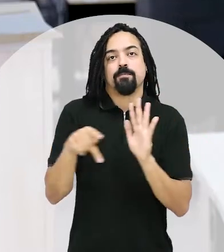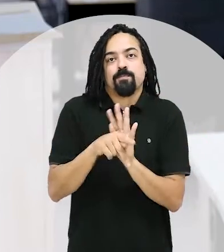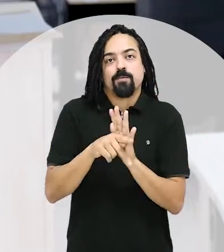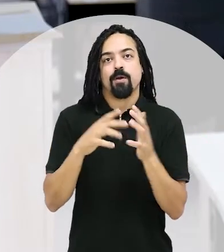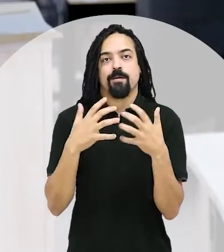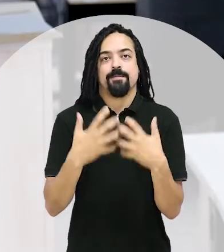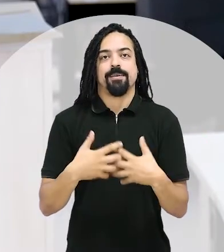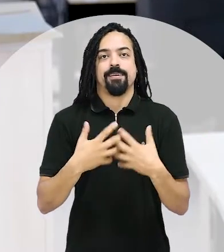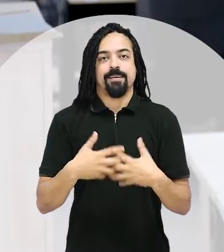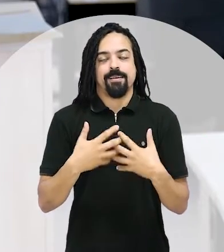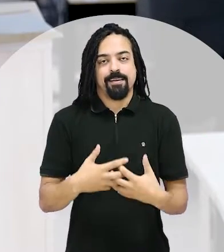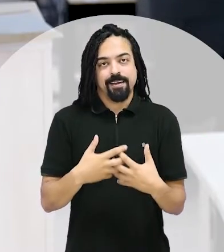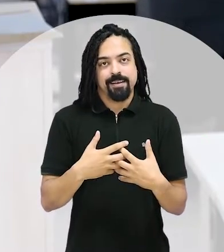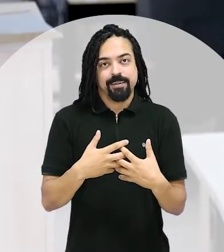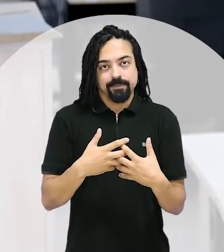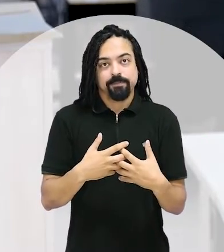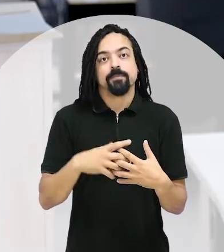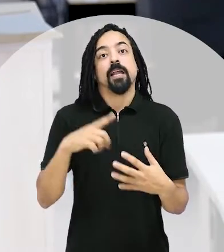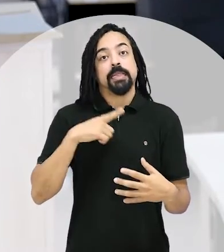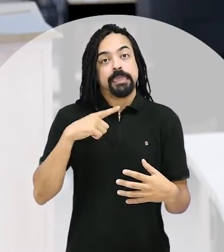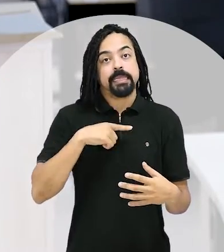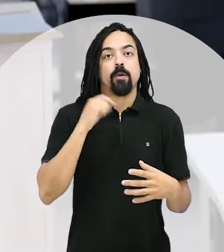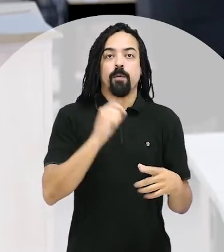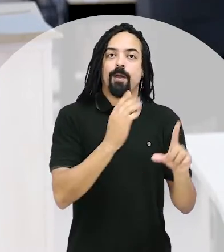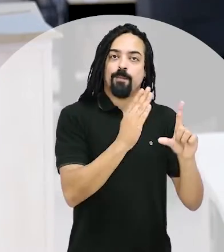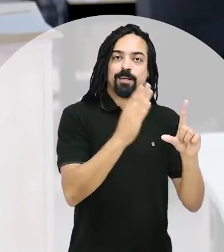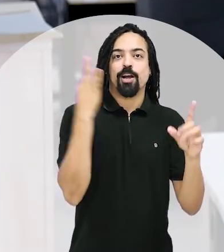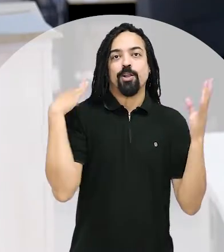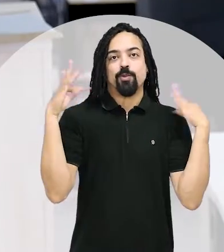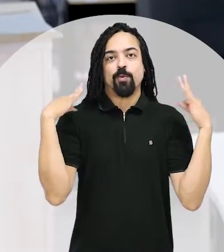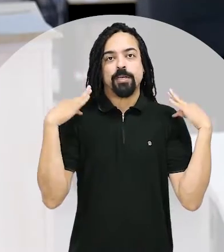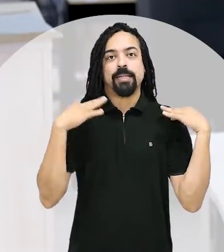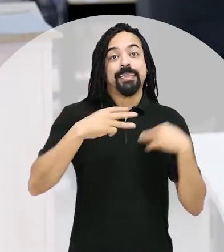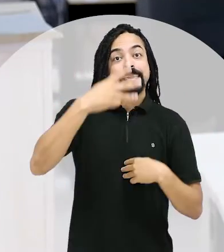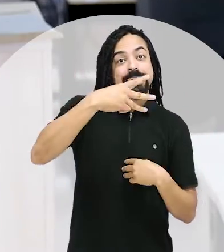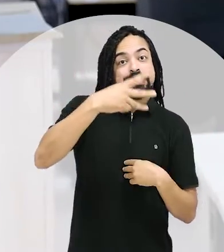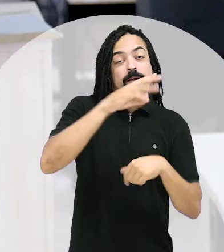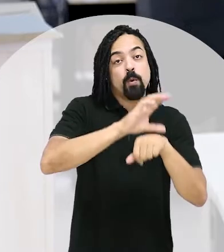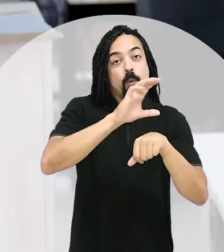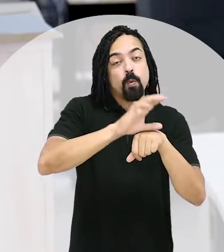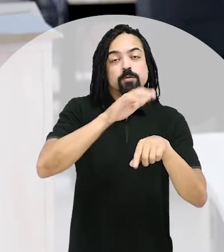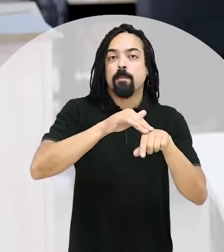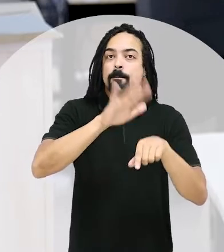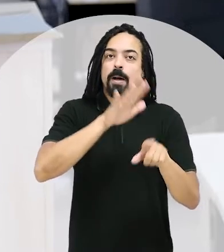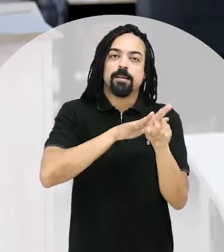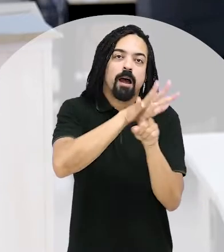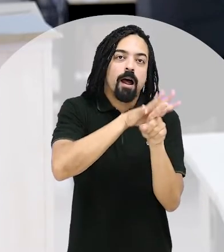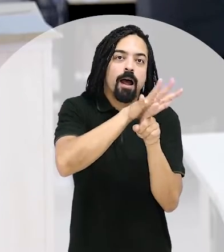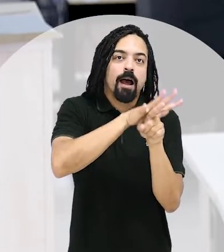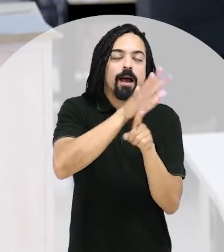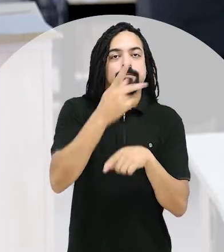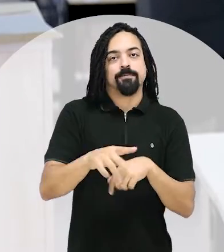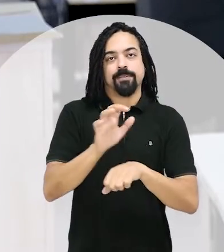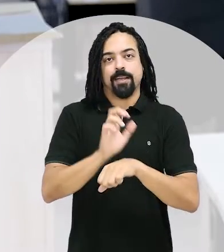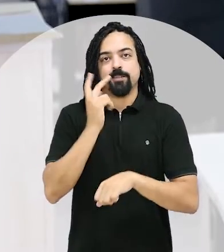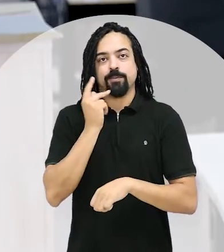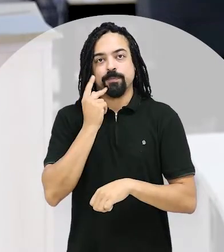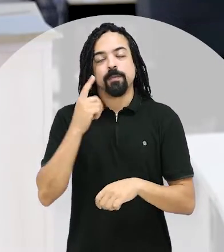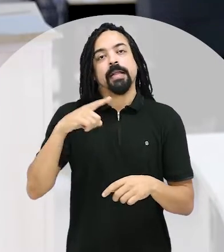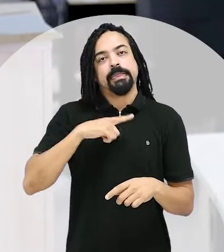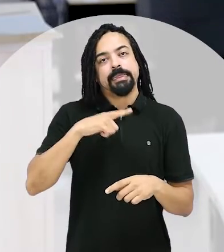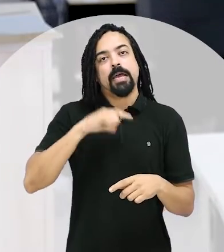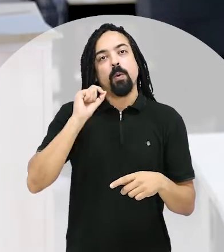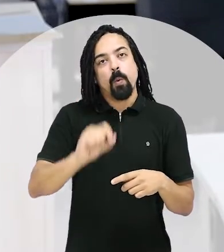quatro são ofertados pela ia ser destaque para o curso de bacharelado em turismo que foi o terceiro curso mais procurado